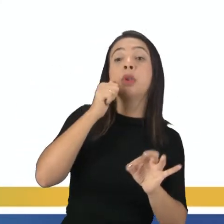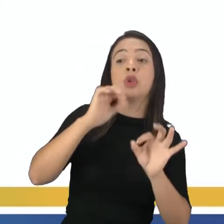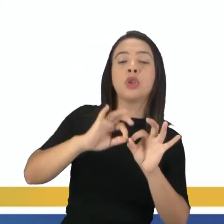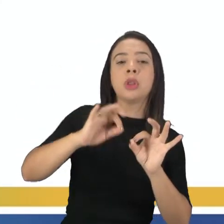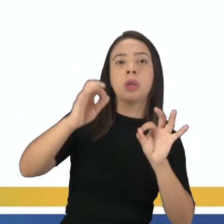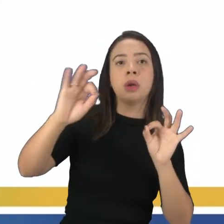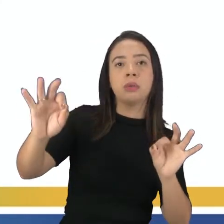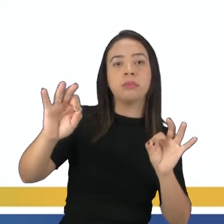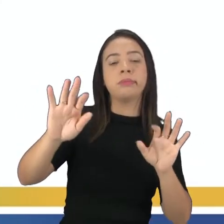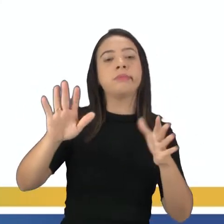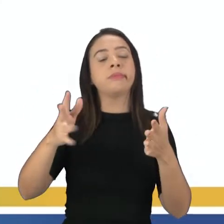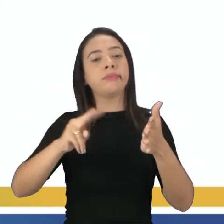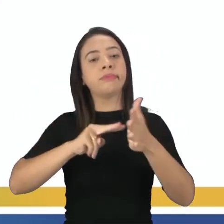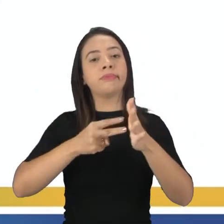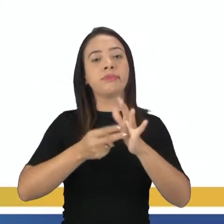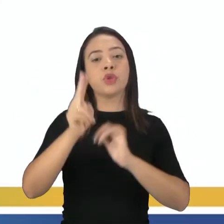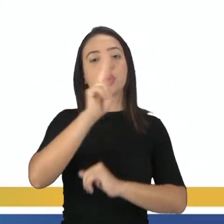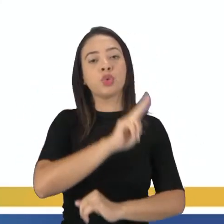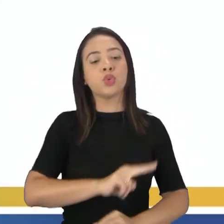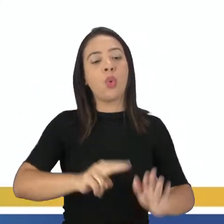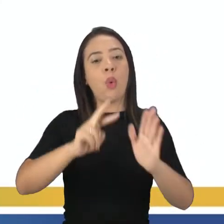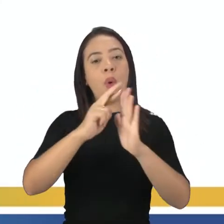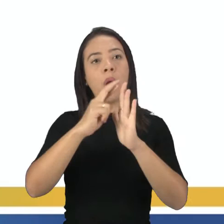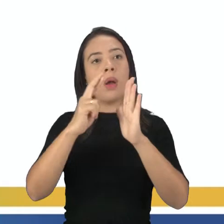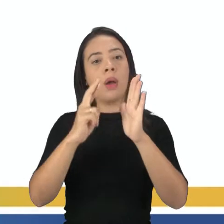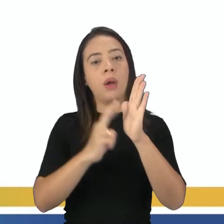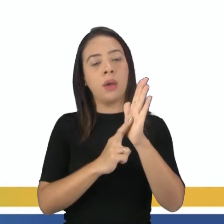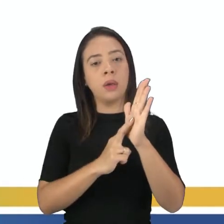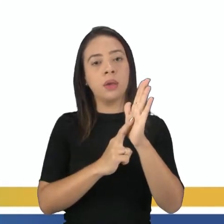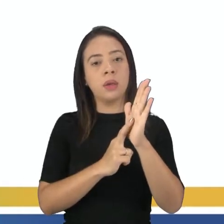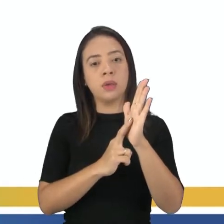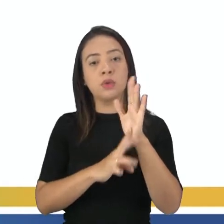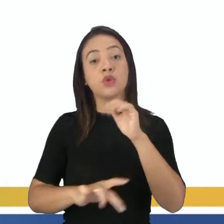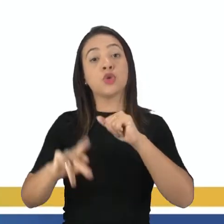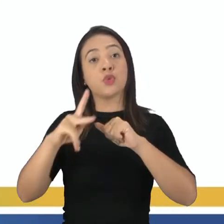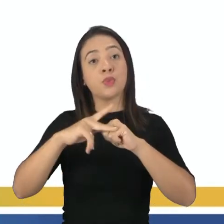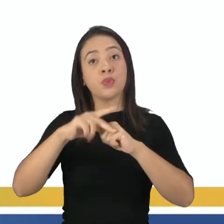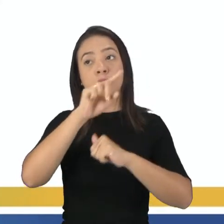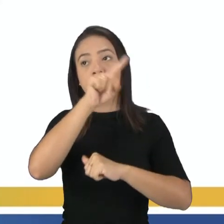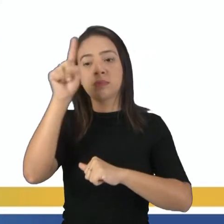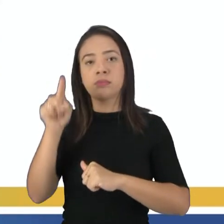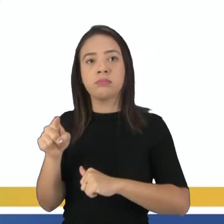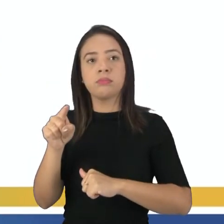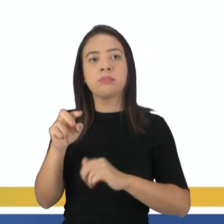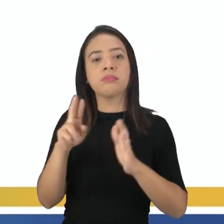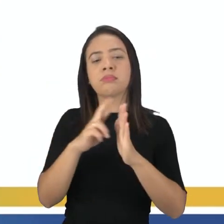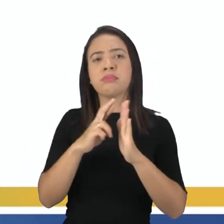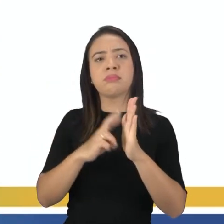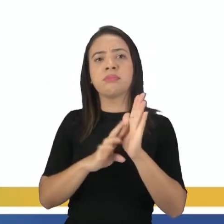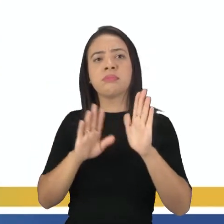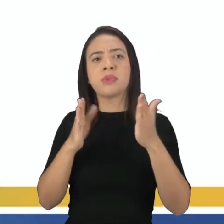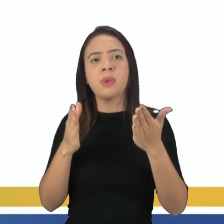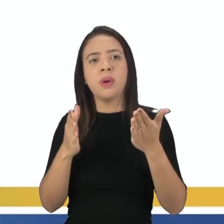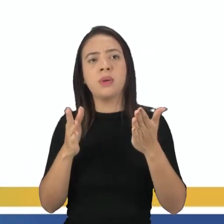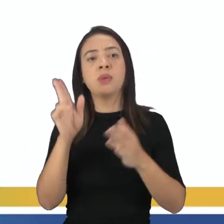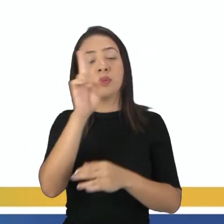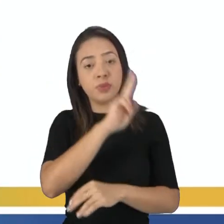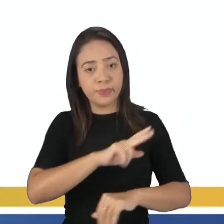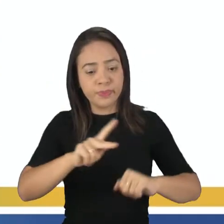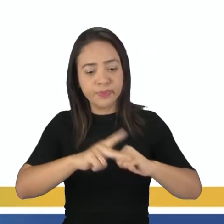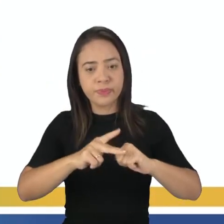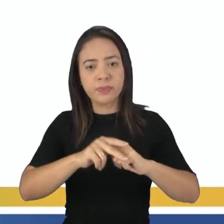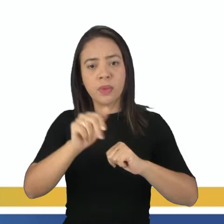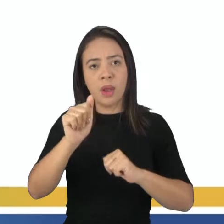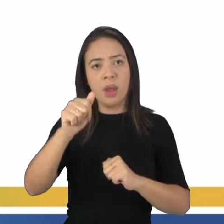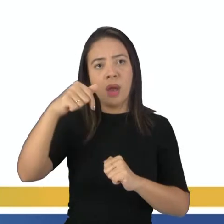que utilizou a seguinte regra de uso dos pronomes demonstrativos. Qual foi essa regra? Usa-se pronome